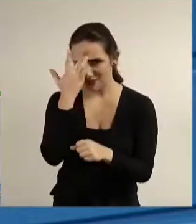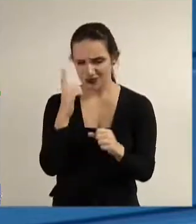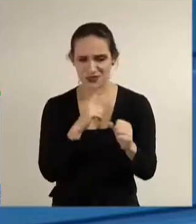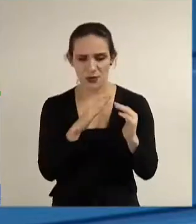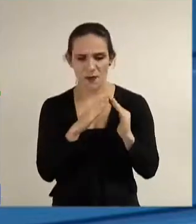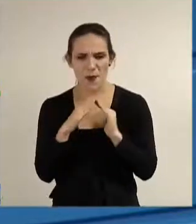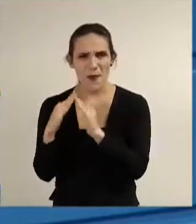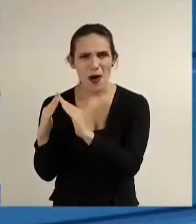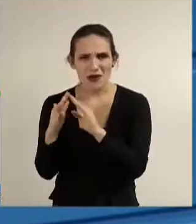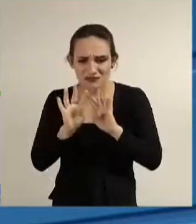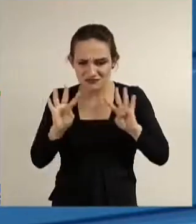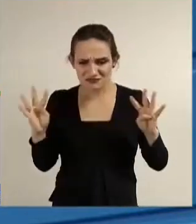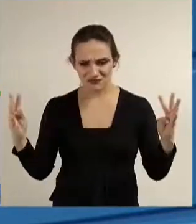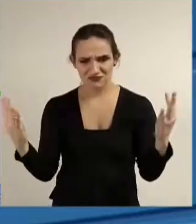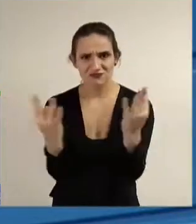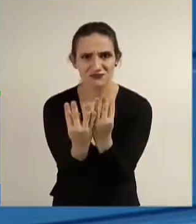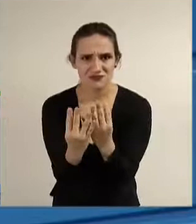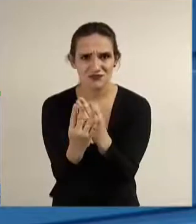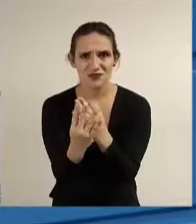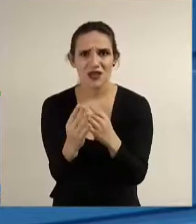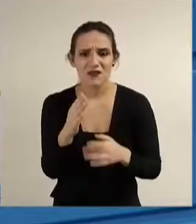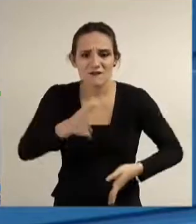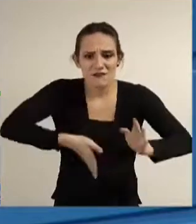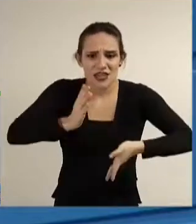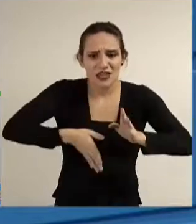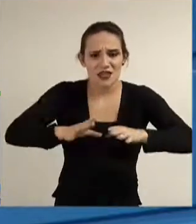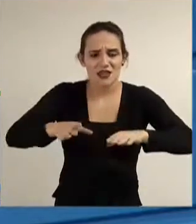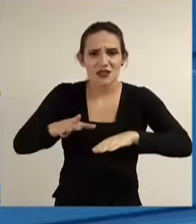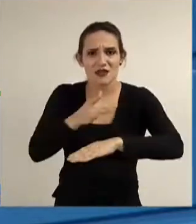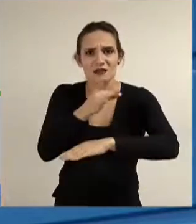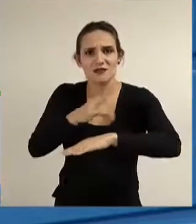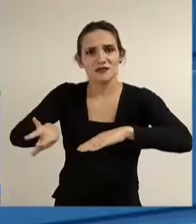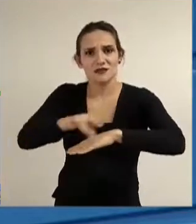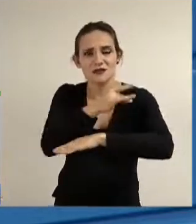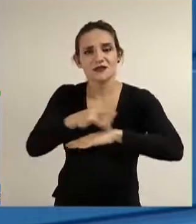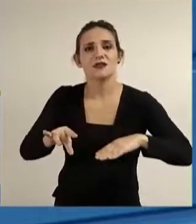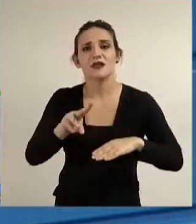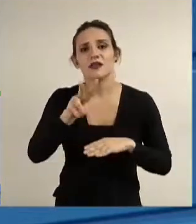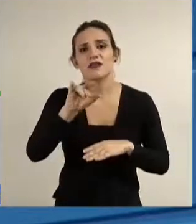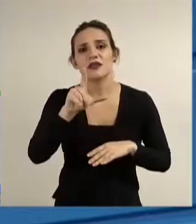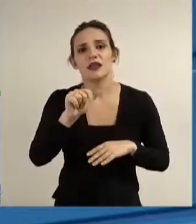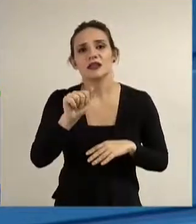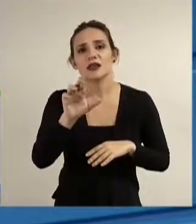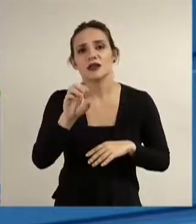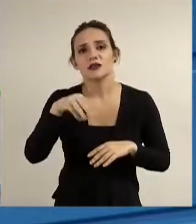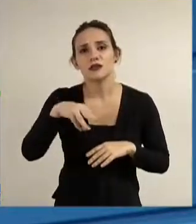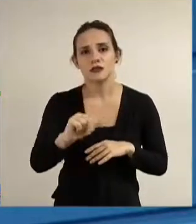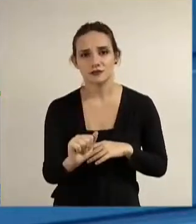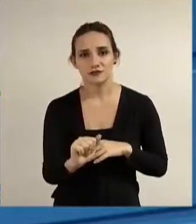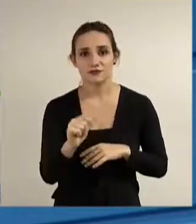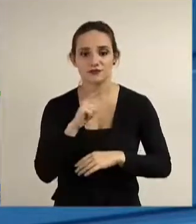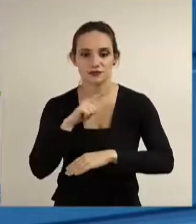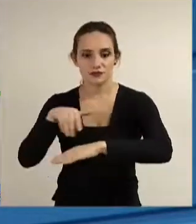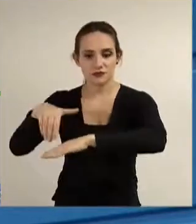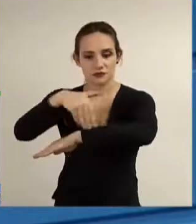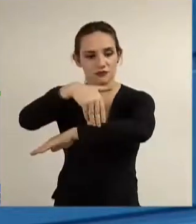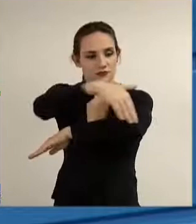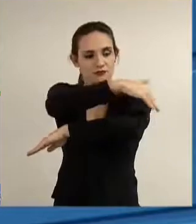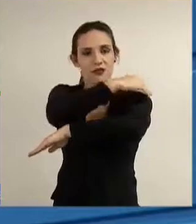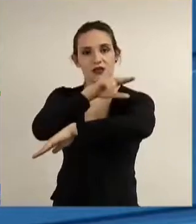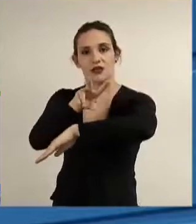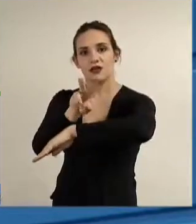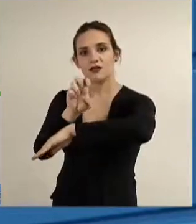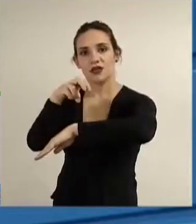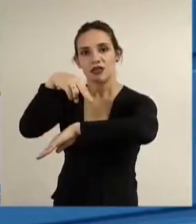conjuntos habitacionais lá da Avenida Vila Roma, o trecho mais crítico e mais movimentado é o trecho entre as ruas Demiciano de Matos Pereira e